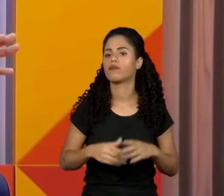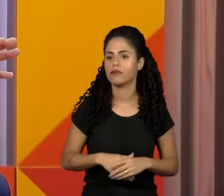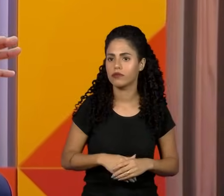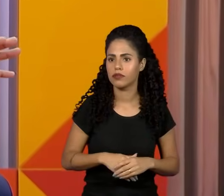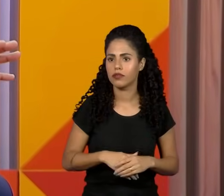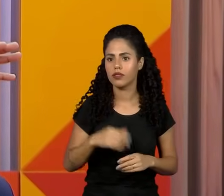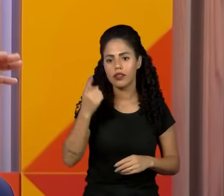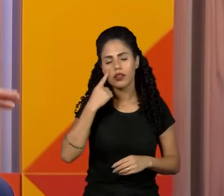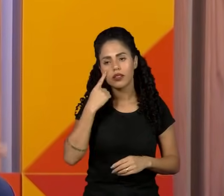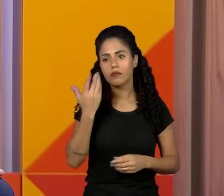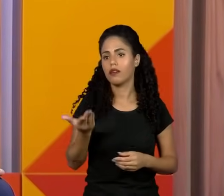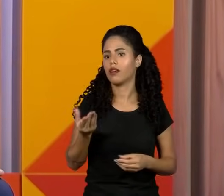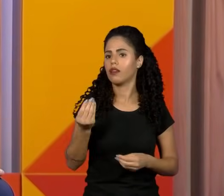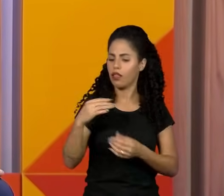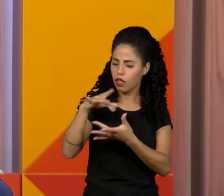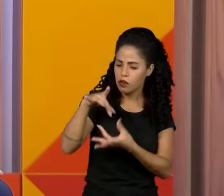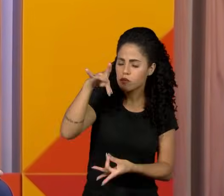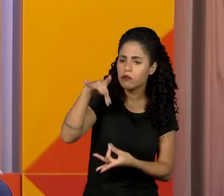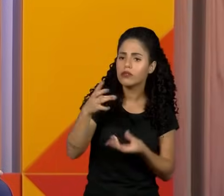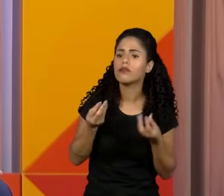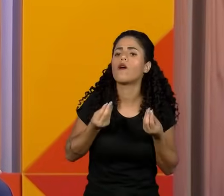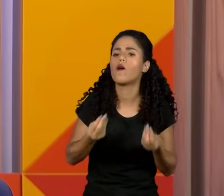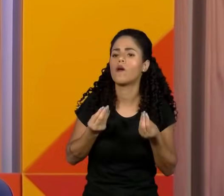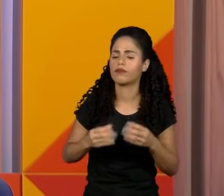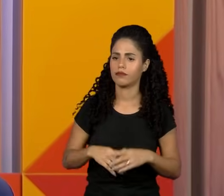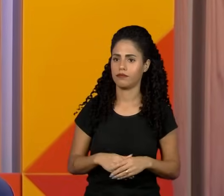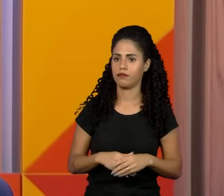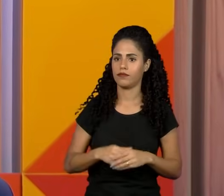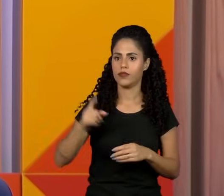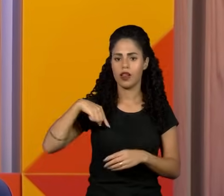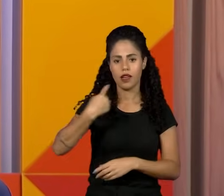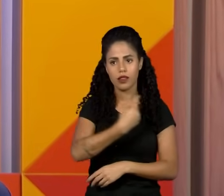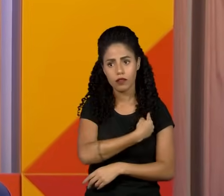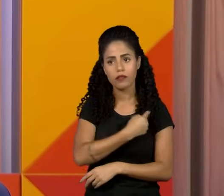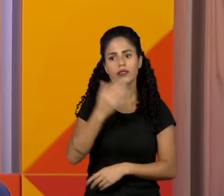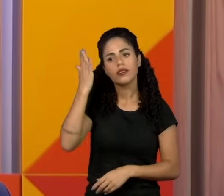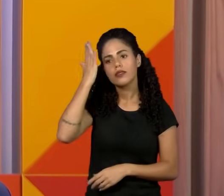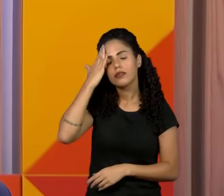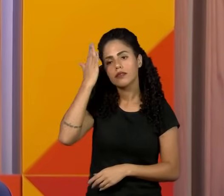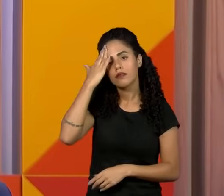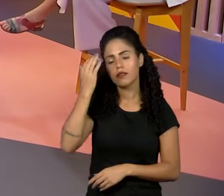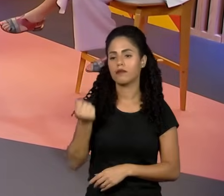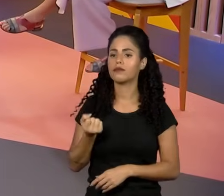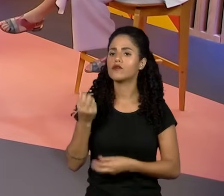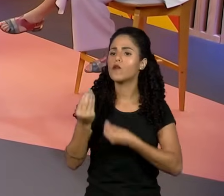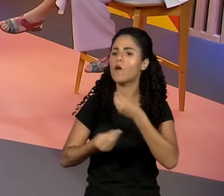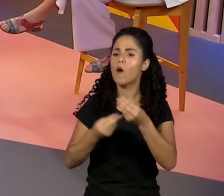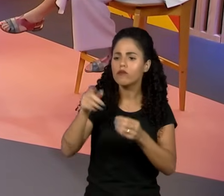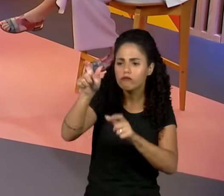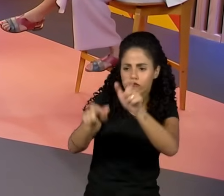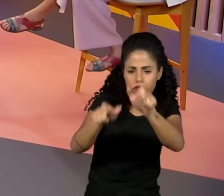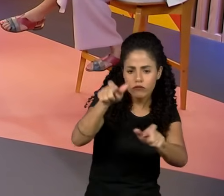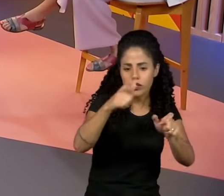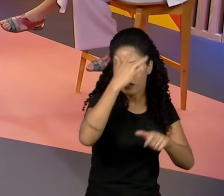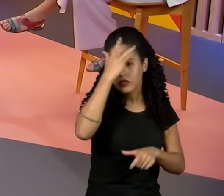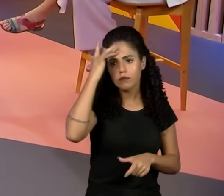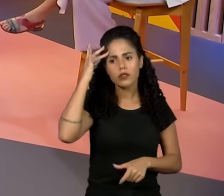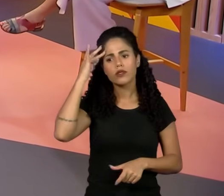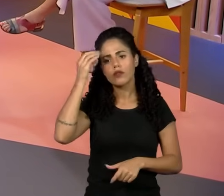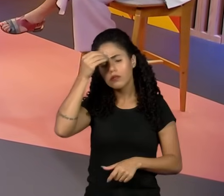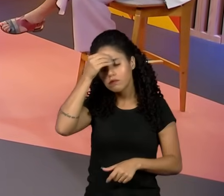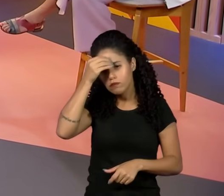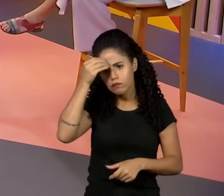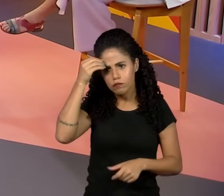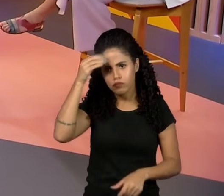de um processo democrático. Nós precisamos incutir, sobretudo, na cabeça das pessoas que nós precisamos de